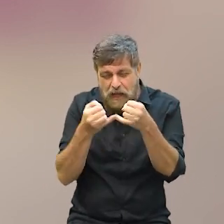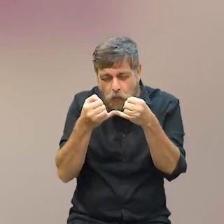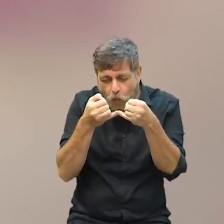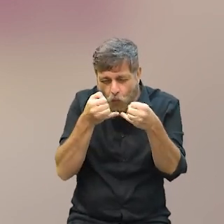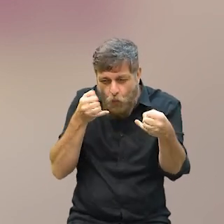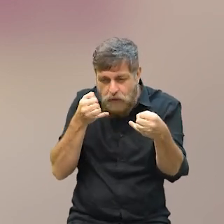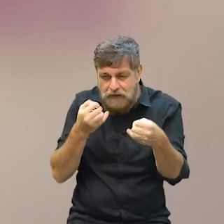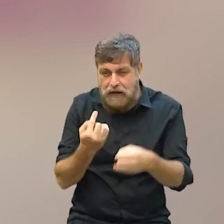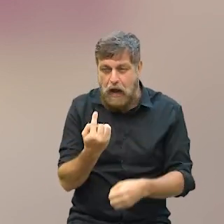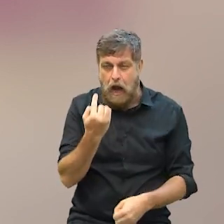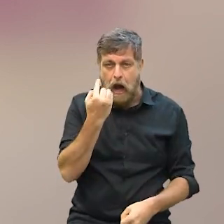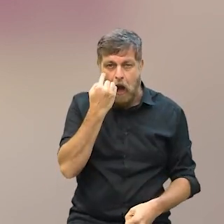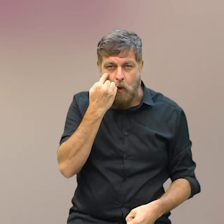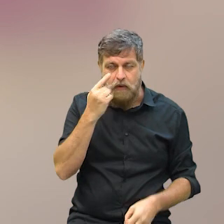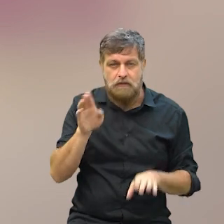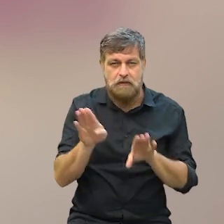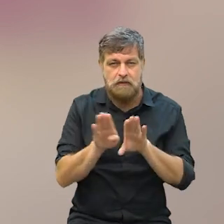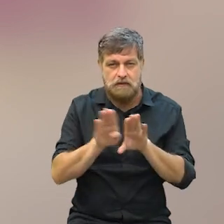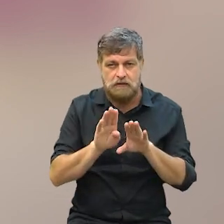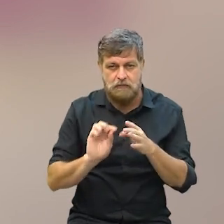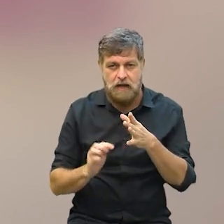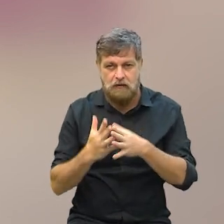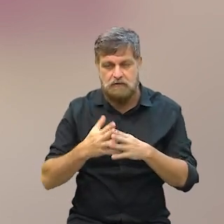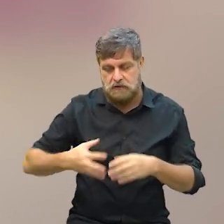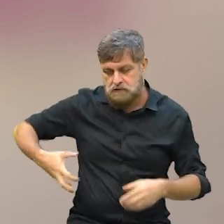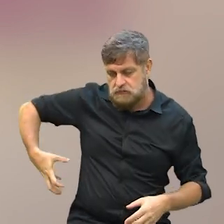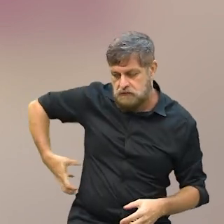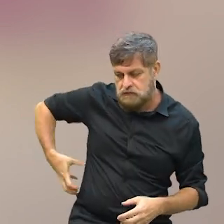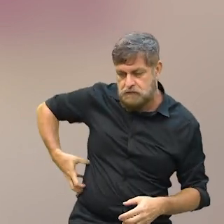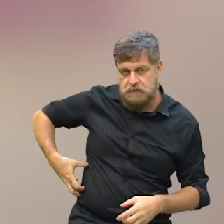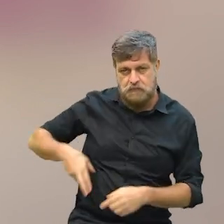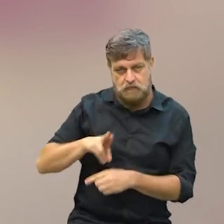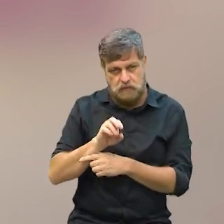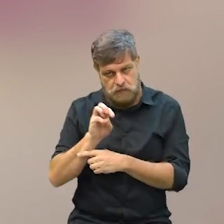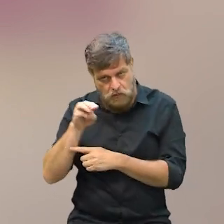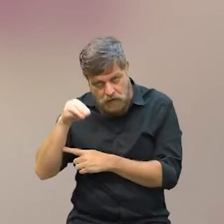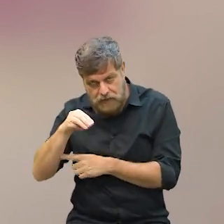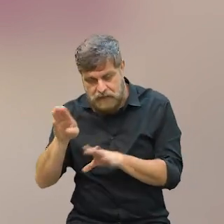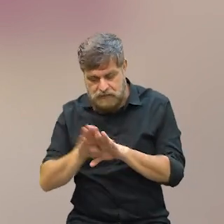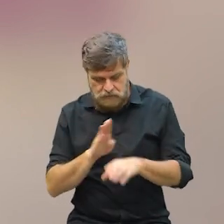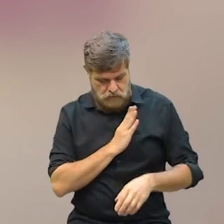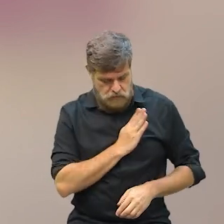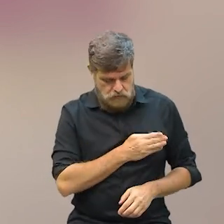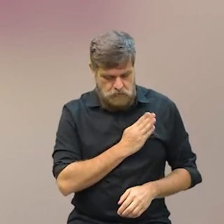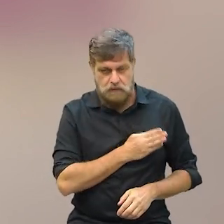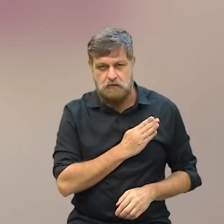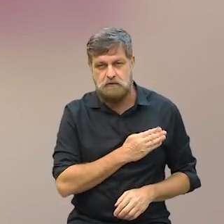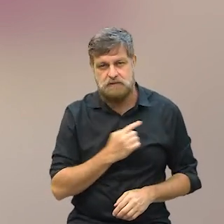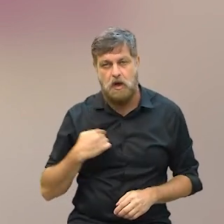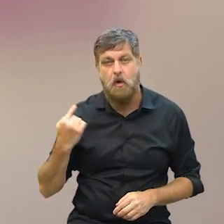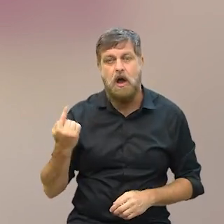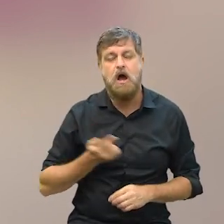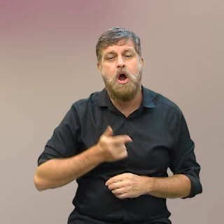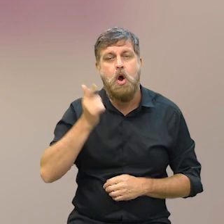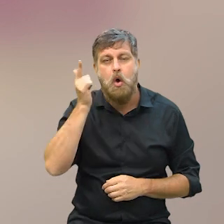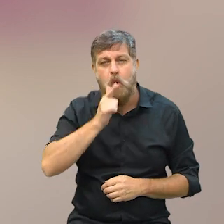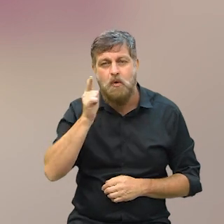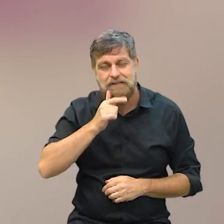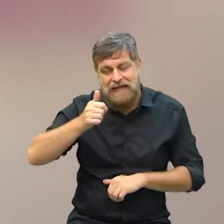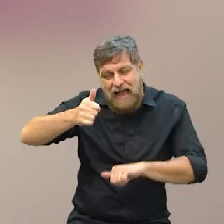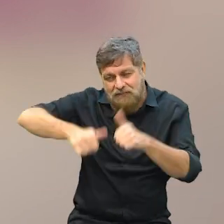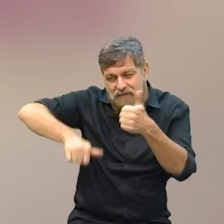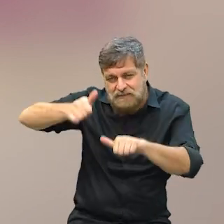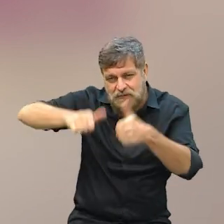acontece no fundo do nosso olho está acontecendo também no nosso rim, está acontecendo no nosso coração. Então, assim, a gente consegue fazer